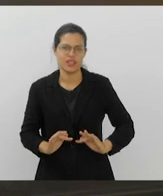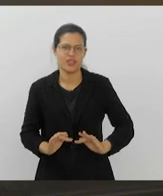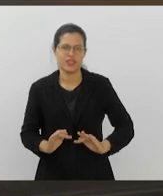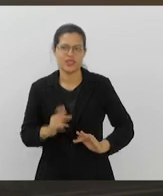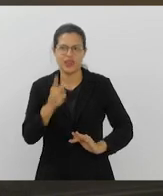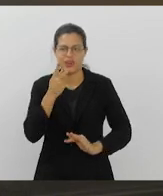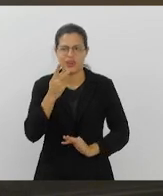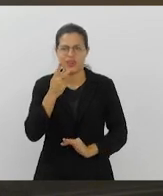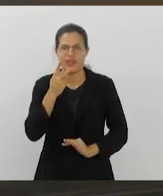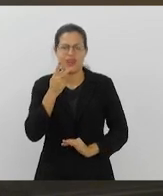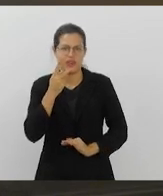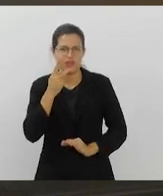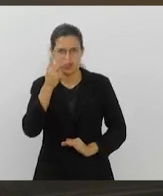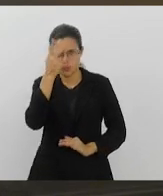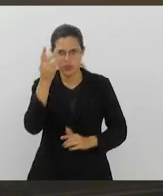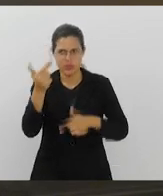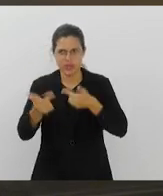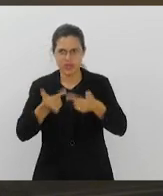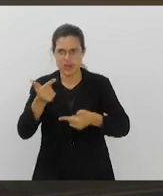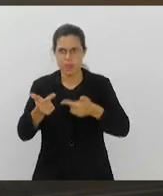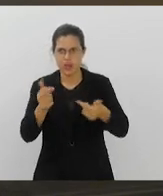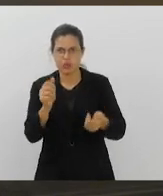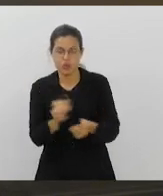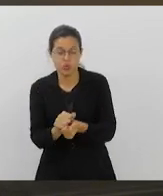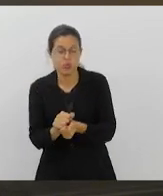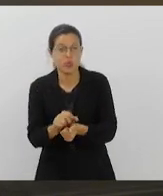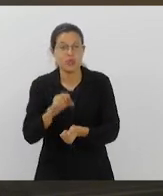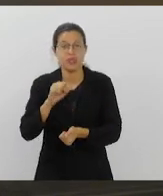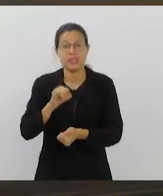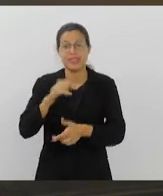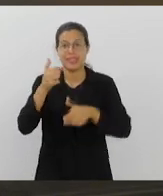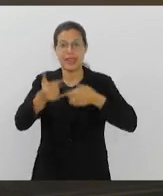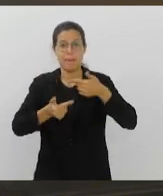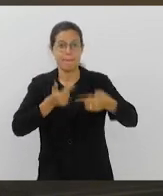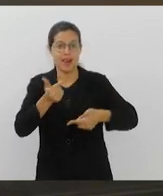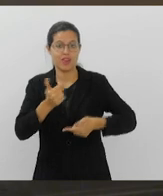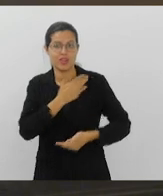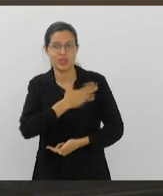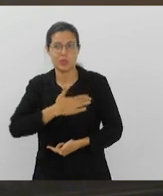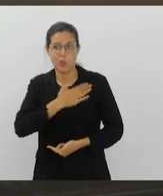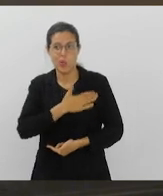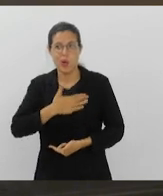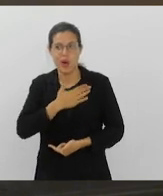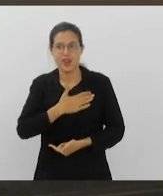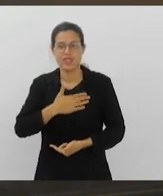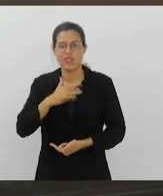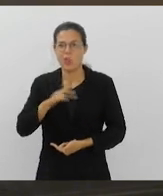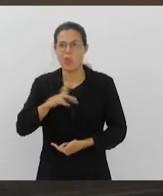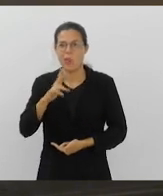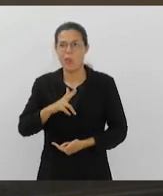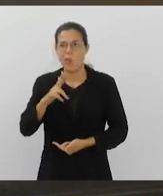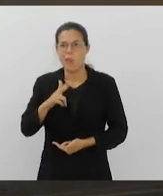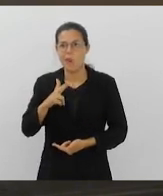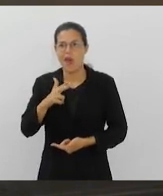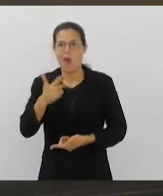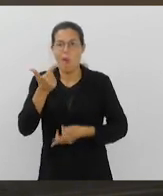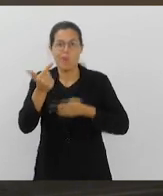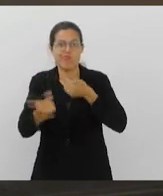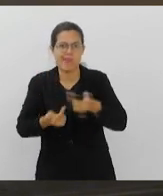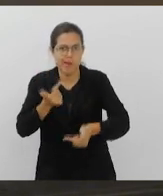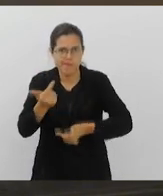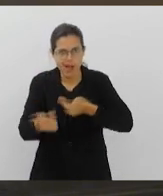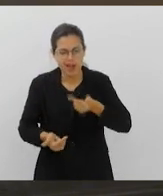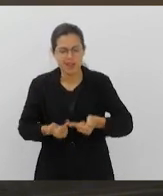a gente trabalha com o que a gente gosta, não se torna um trabalho, não necessariamente um trabalho, e